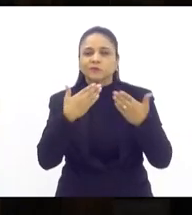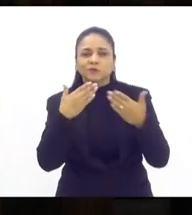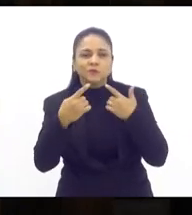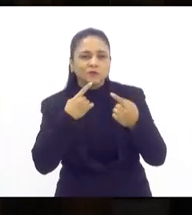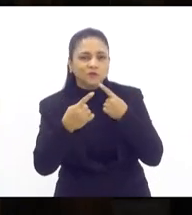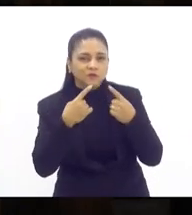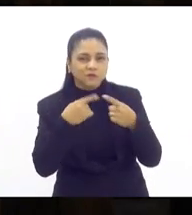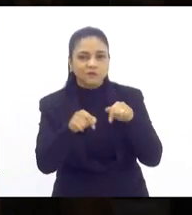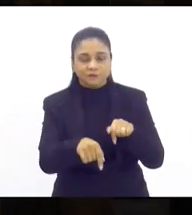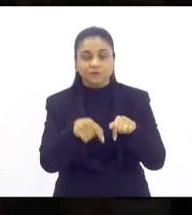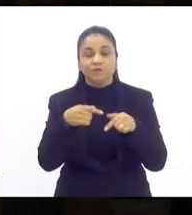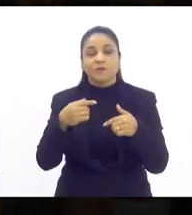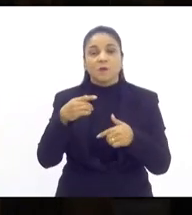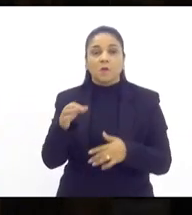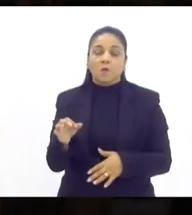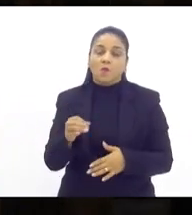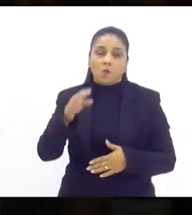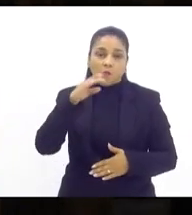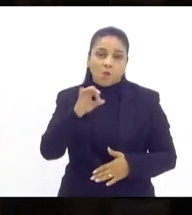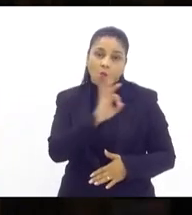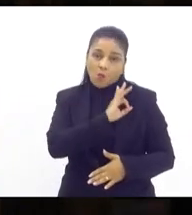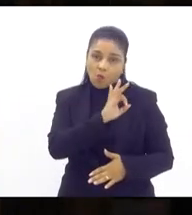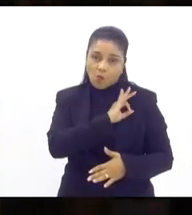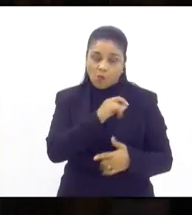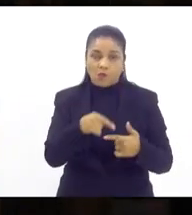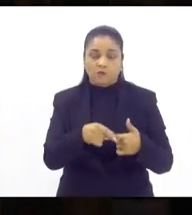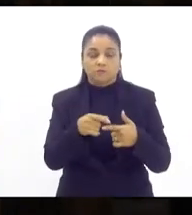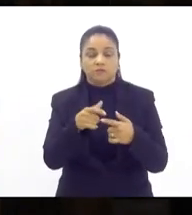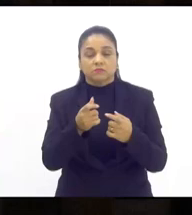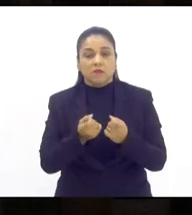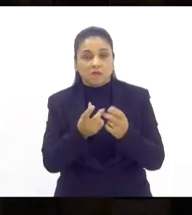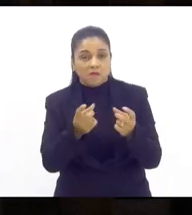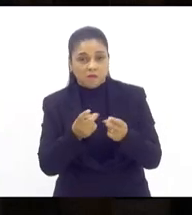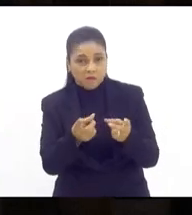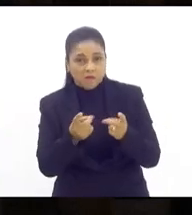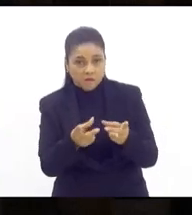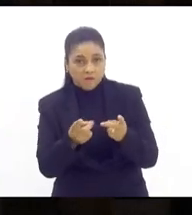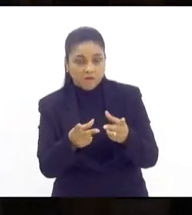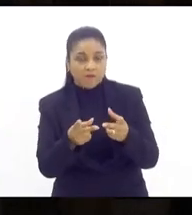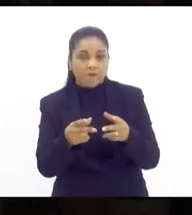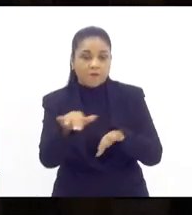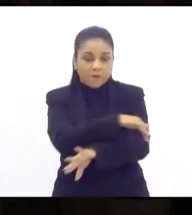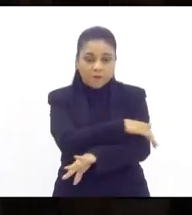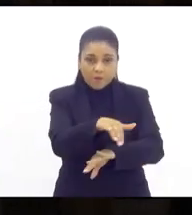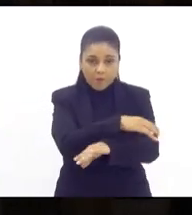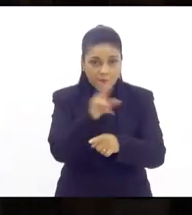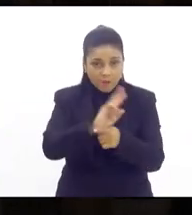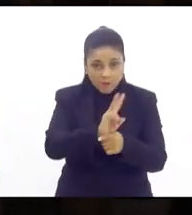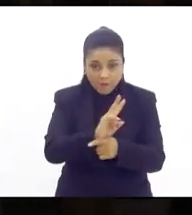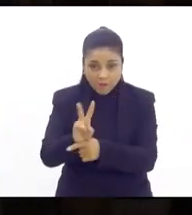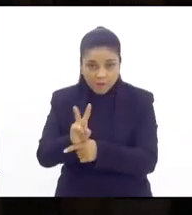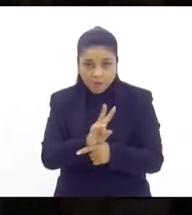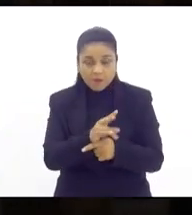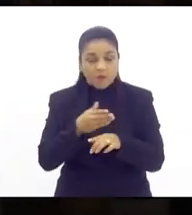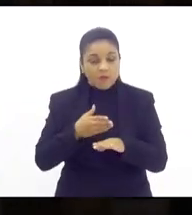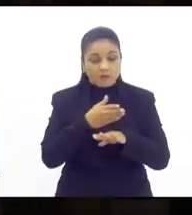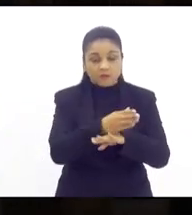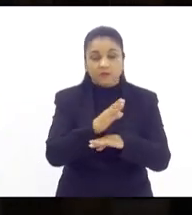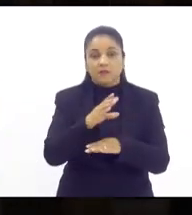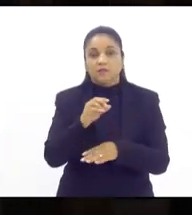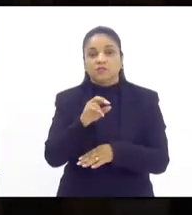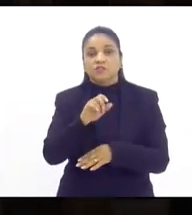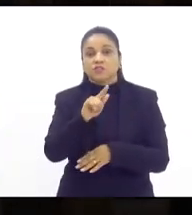e ambulantes numa tentativa da Guarda Municipal de entrar lá na General cá na barra e